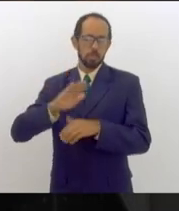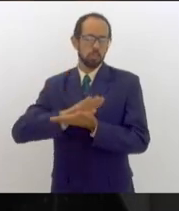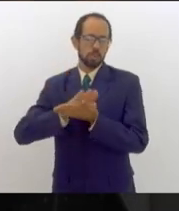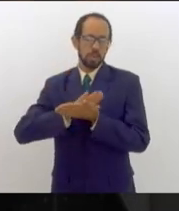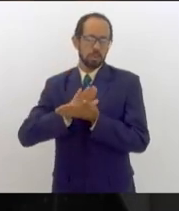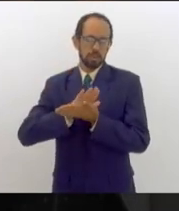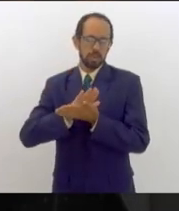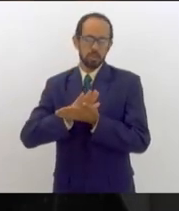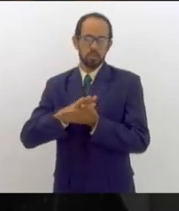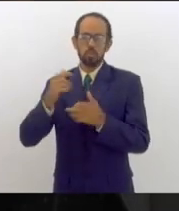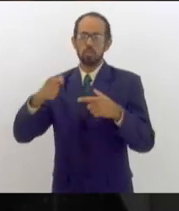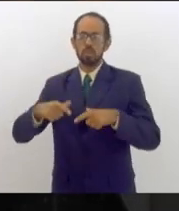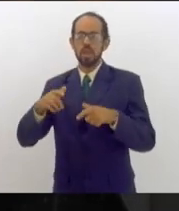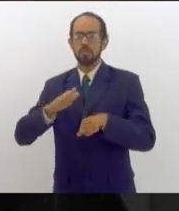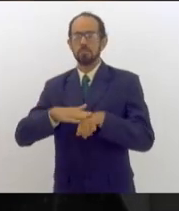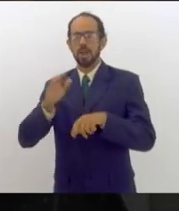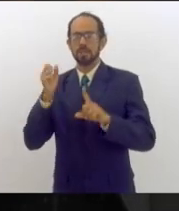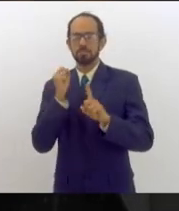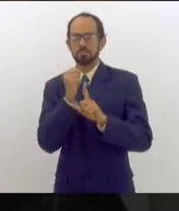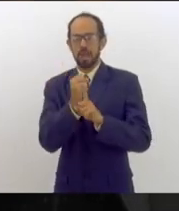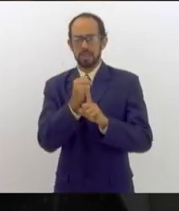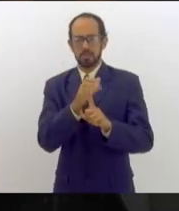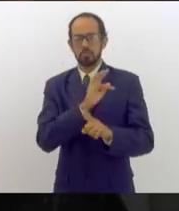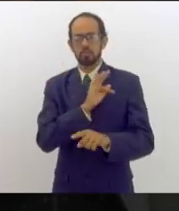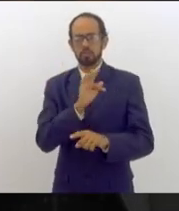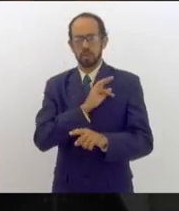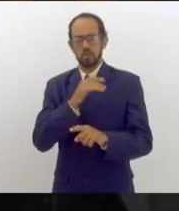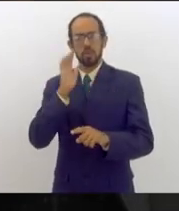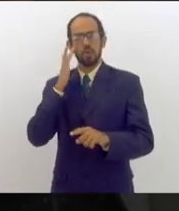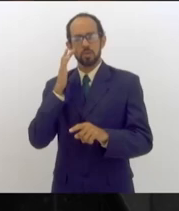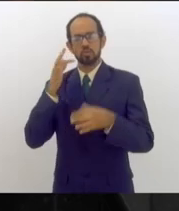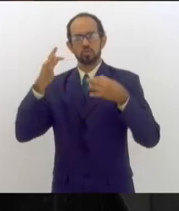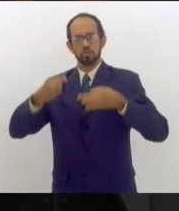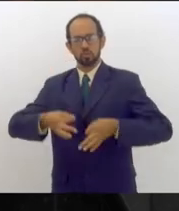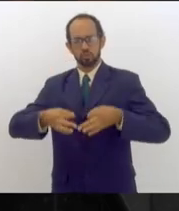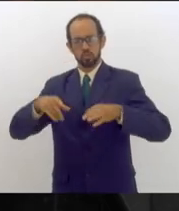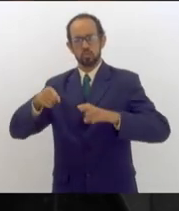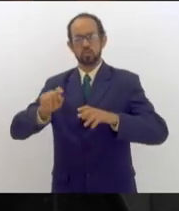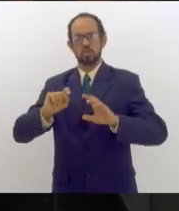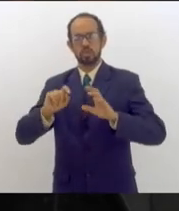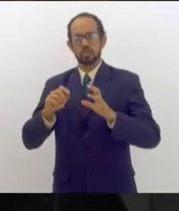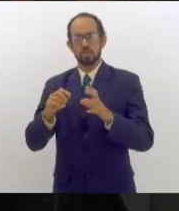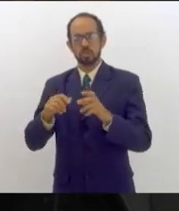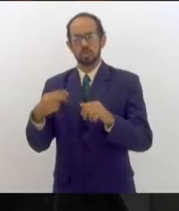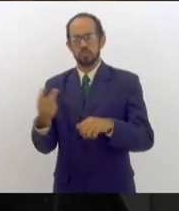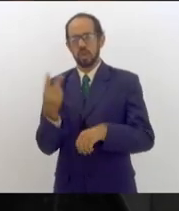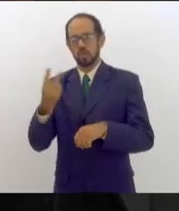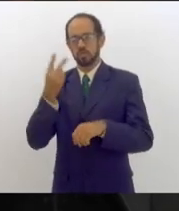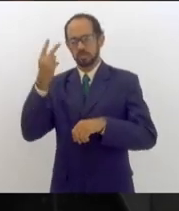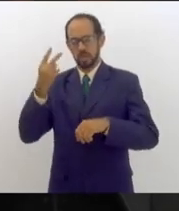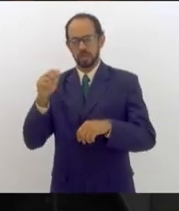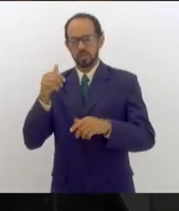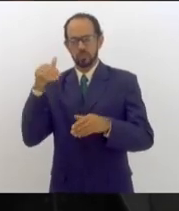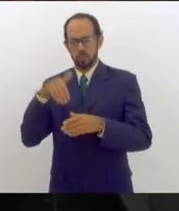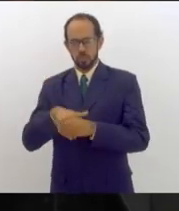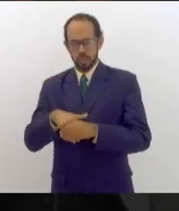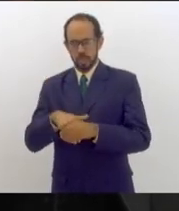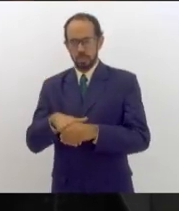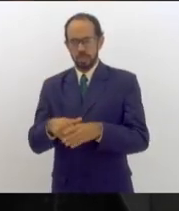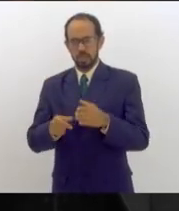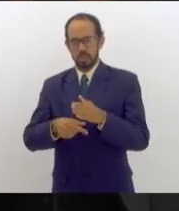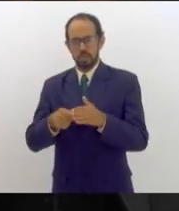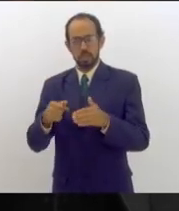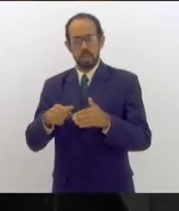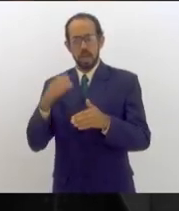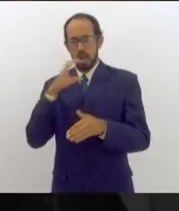assassinam os policiais militares Então acho justo essa indicação Legislativa que ela seja valorizada que ela seja votada o quanto antes